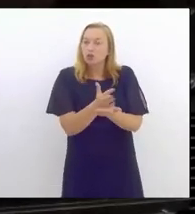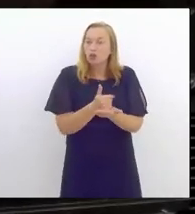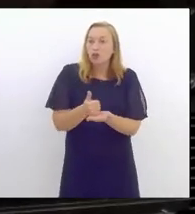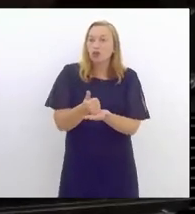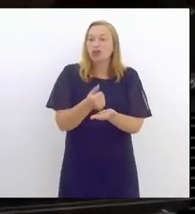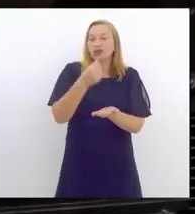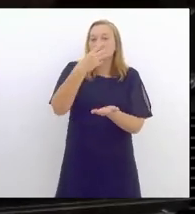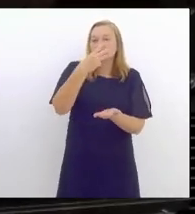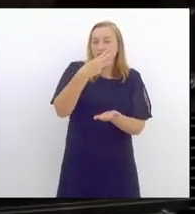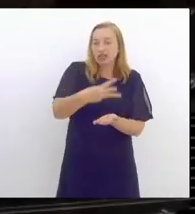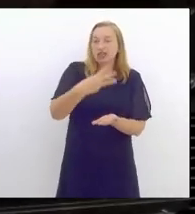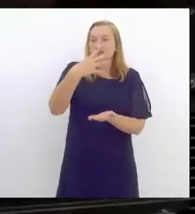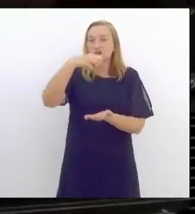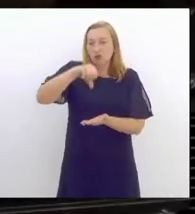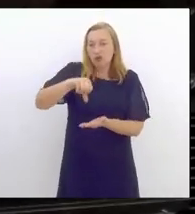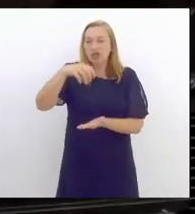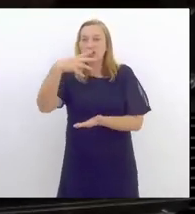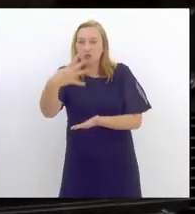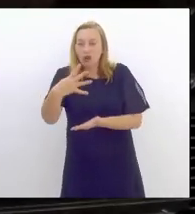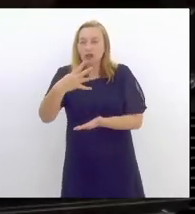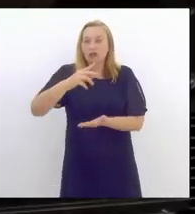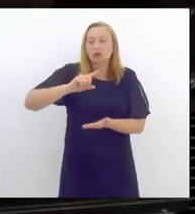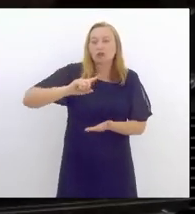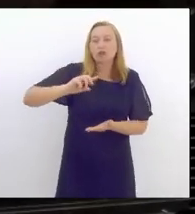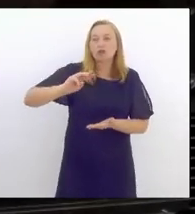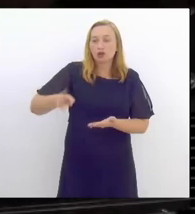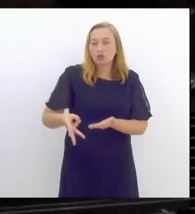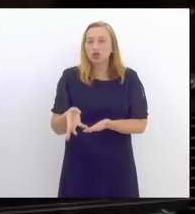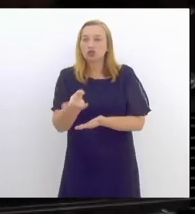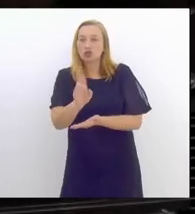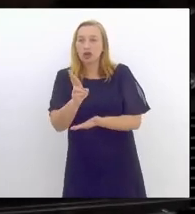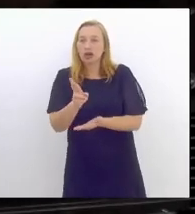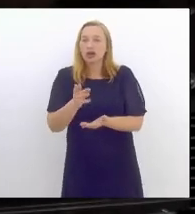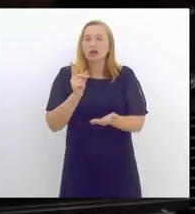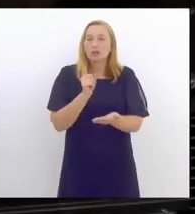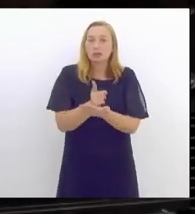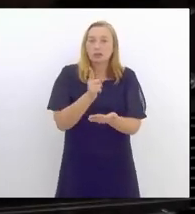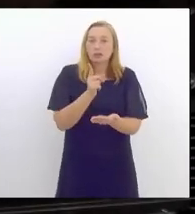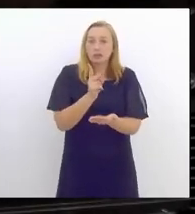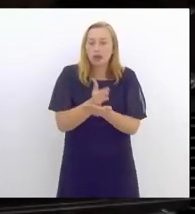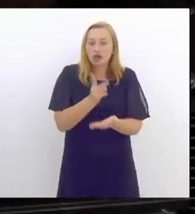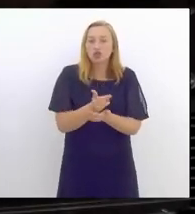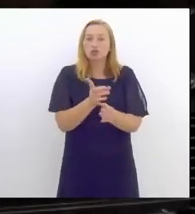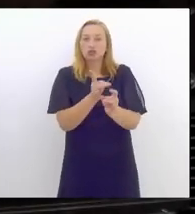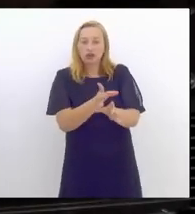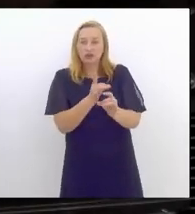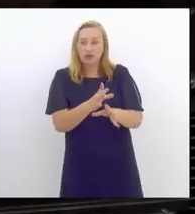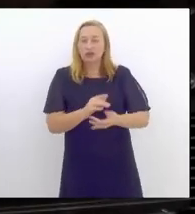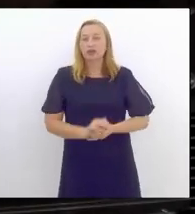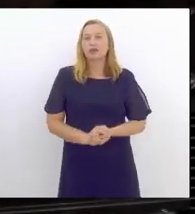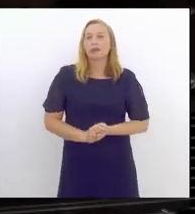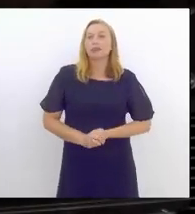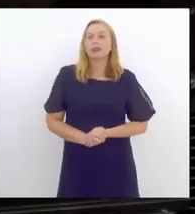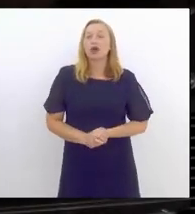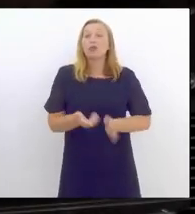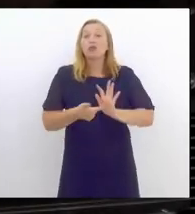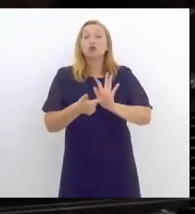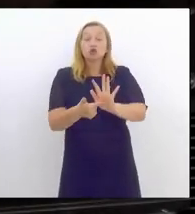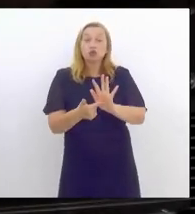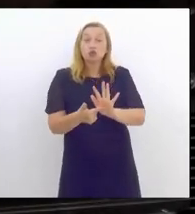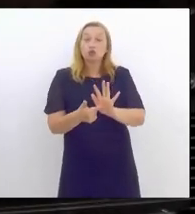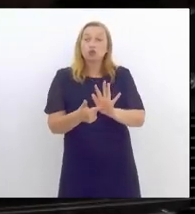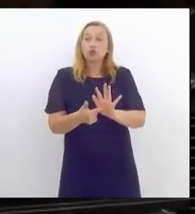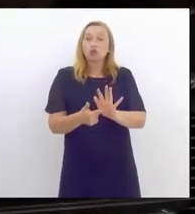394 milhões de reais, mesmo após a concessão. A concessão se mostrou uma decisão